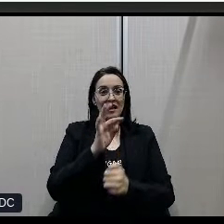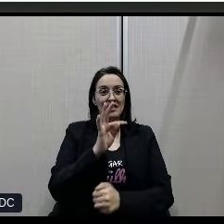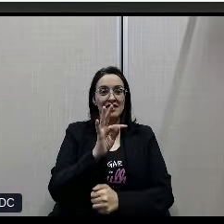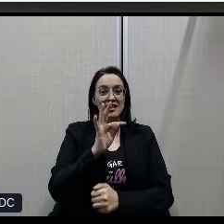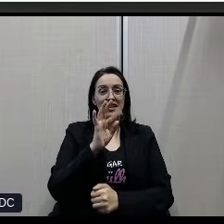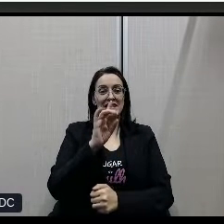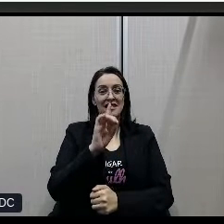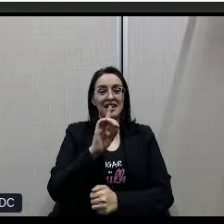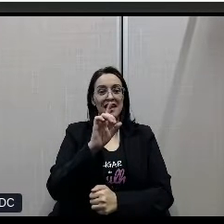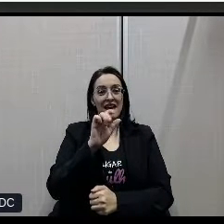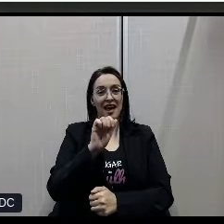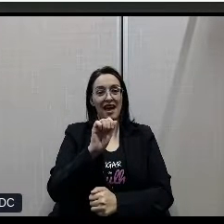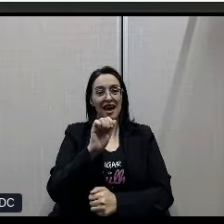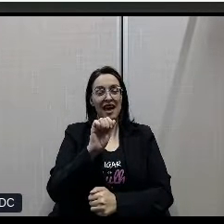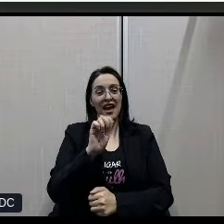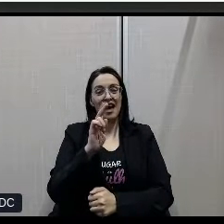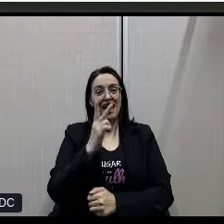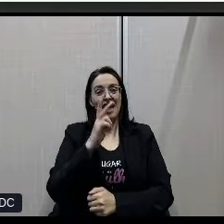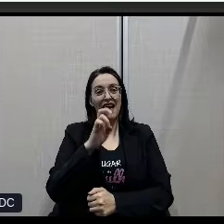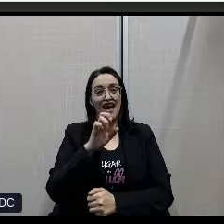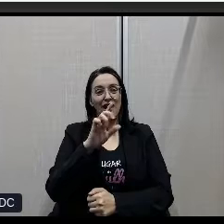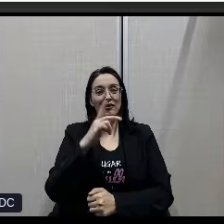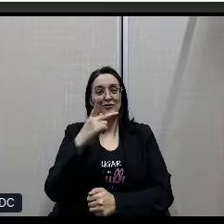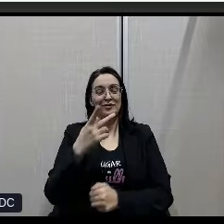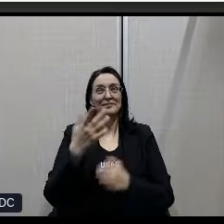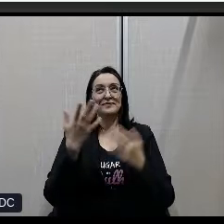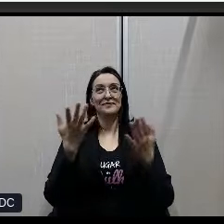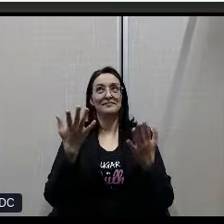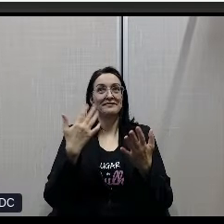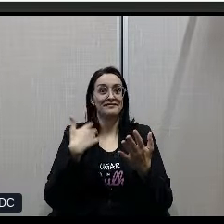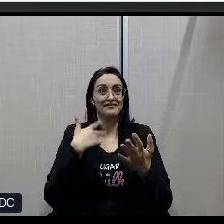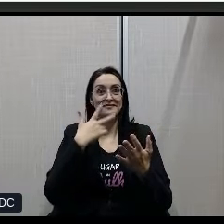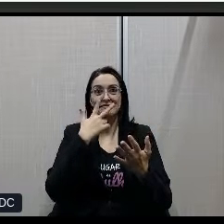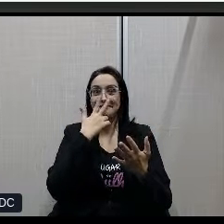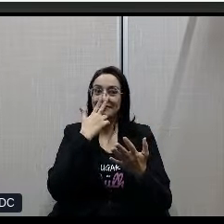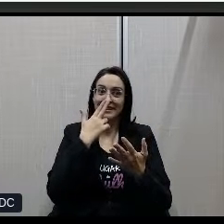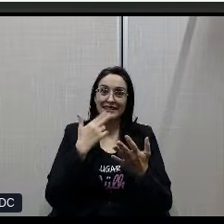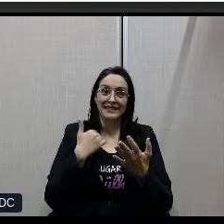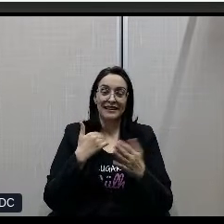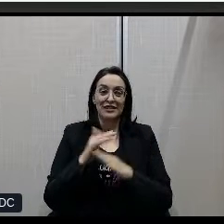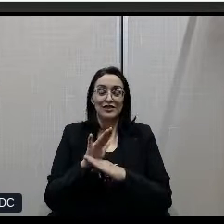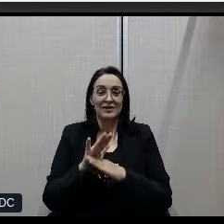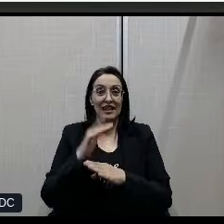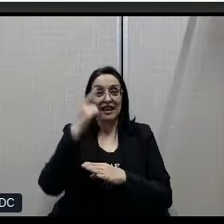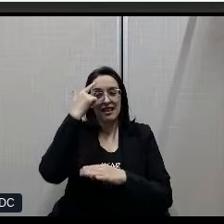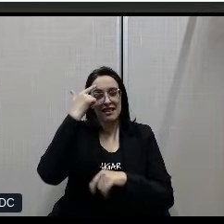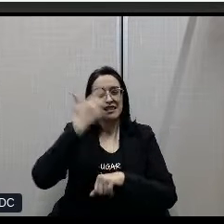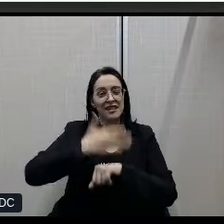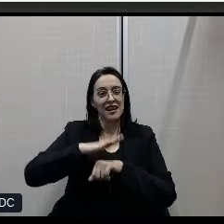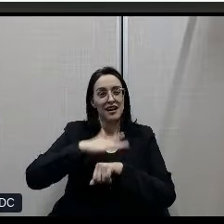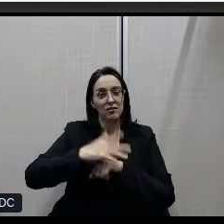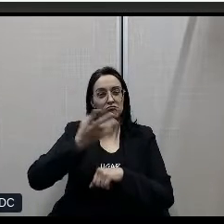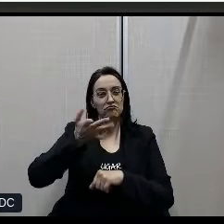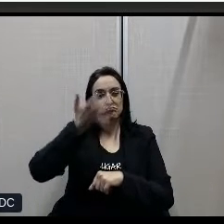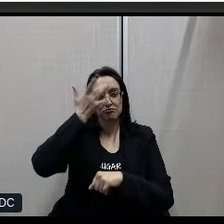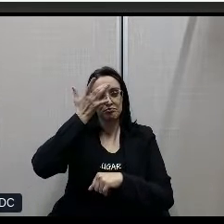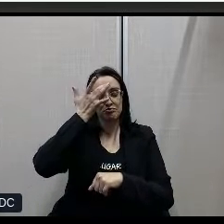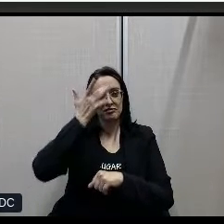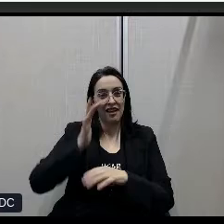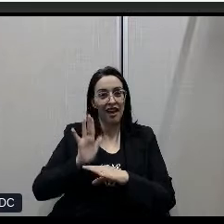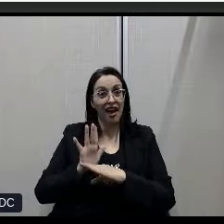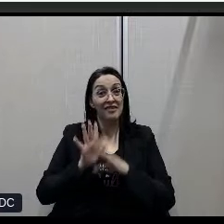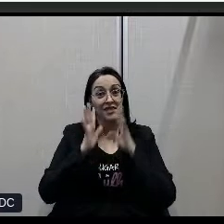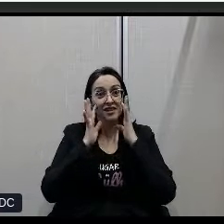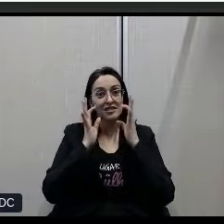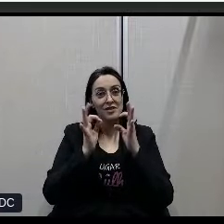né? Nossa, nem um pouco criativo, misericórdia. Que era um jogo que treinava a memória e a atenção. Mas aí